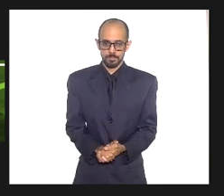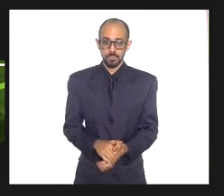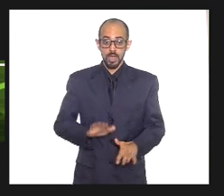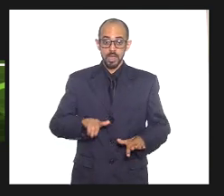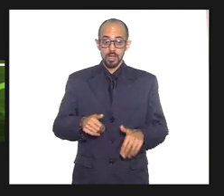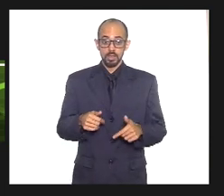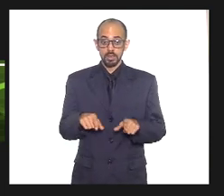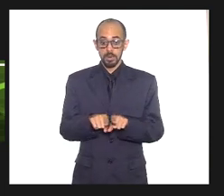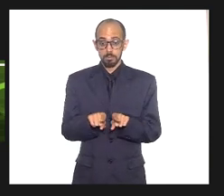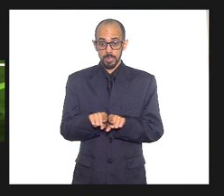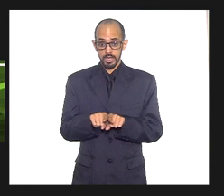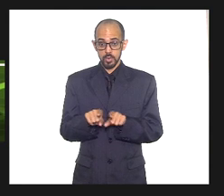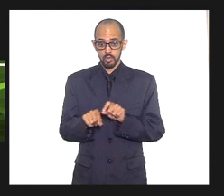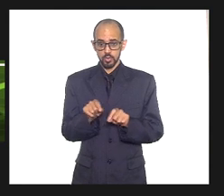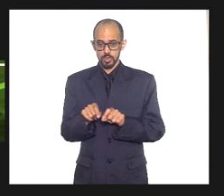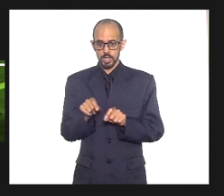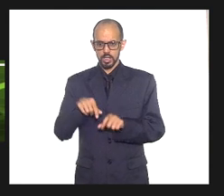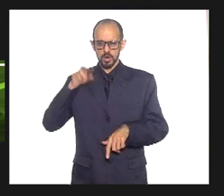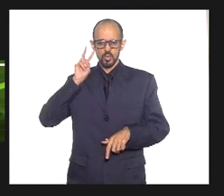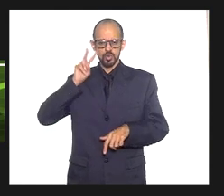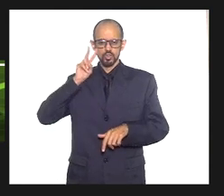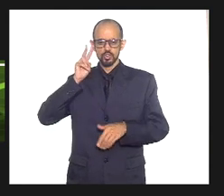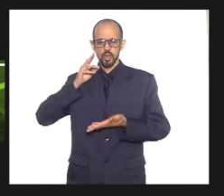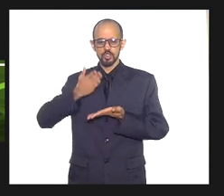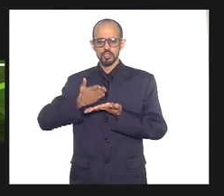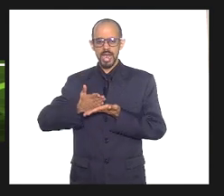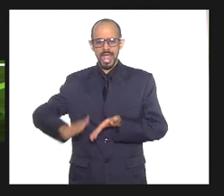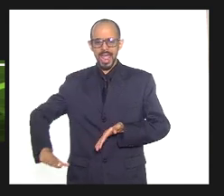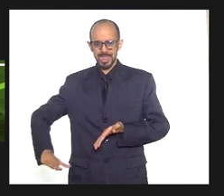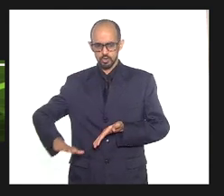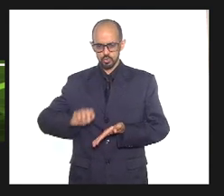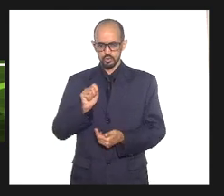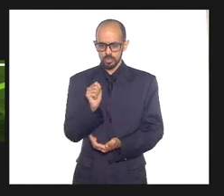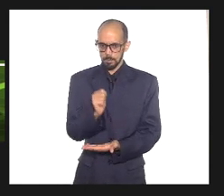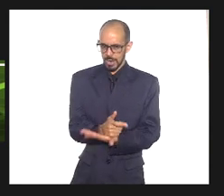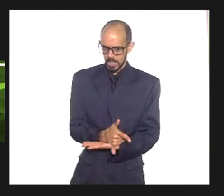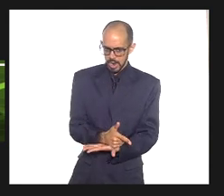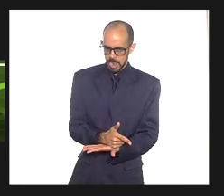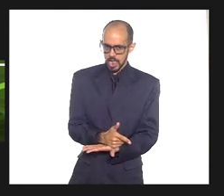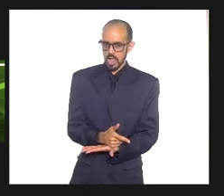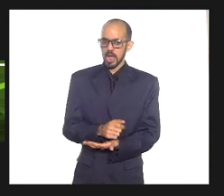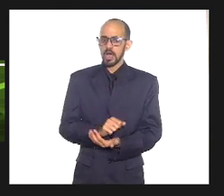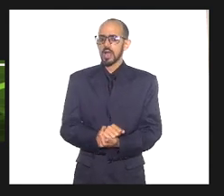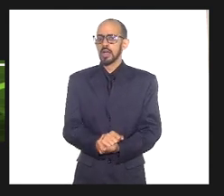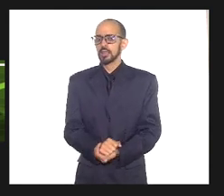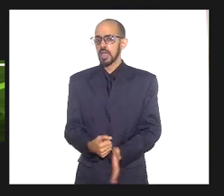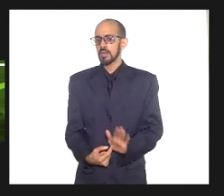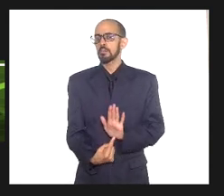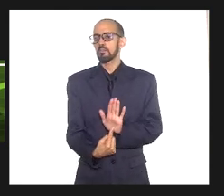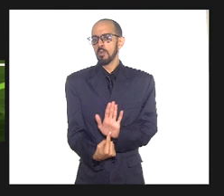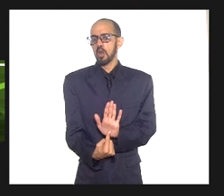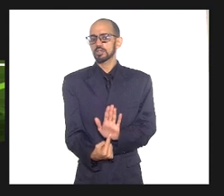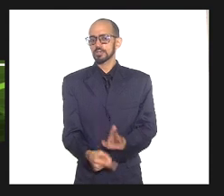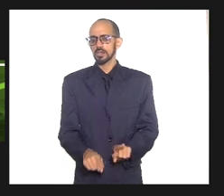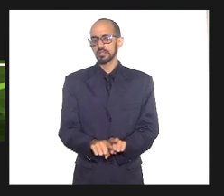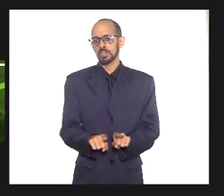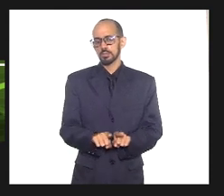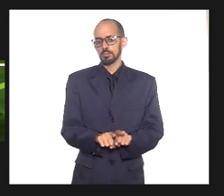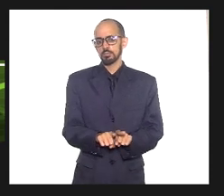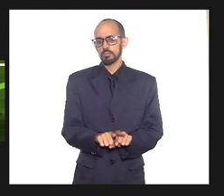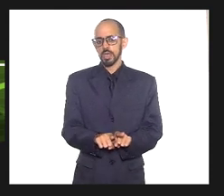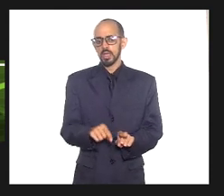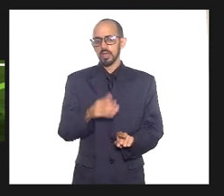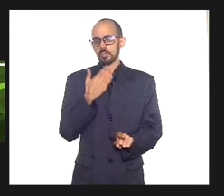Aí também histórico de restos a pagar. E aí isso aqui, na realidade, mostra o comportamento. Ele se